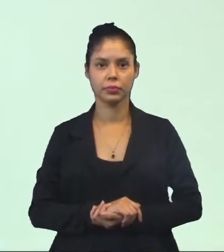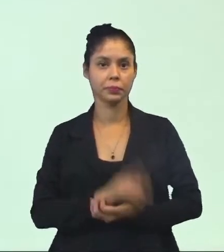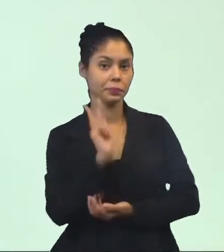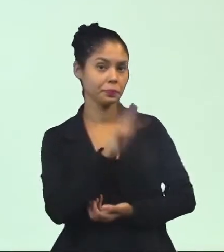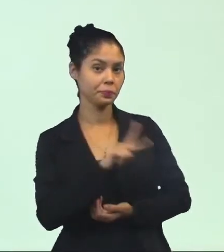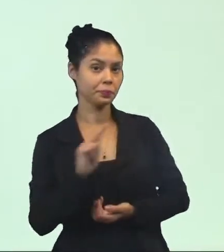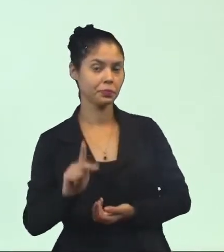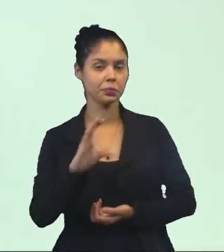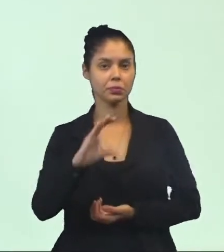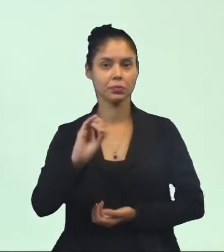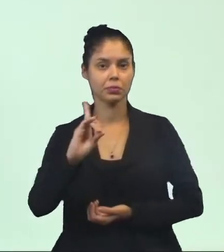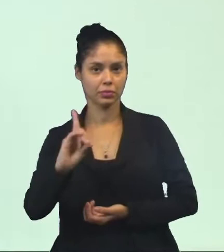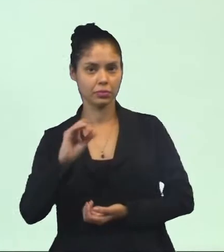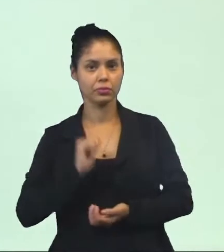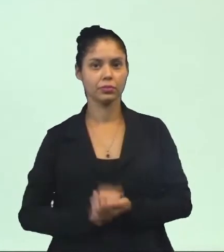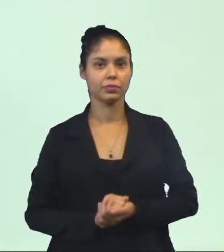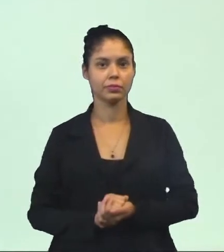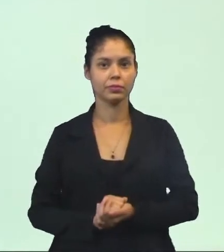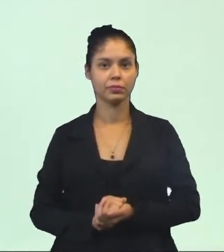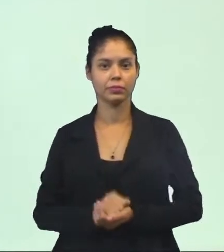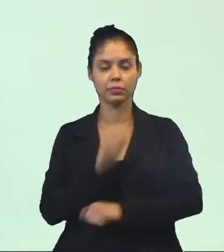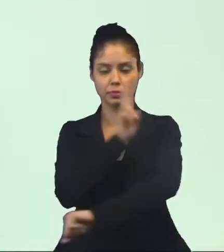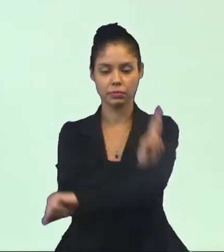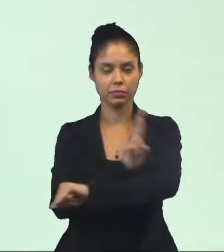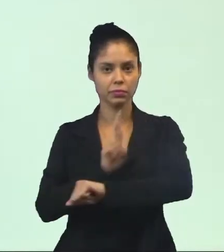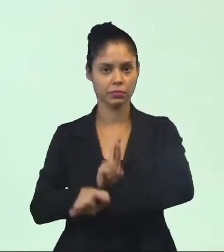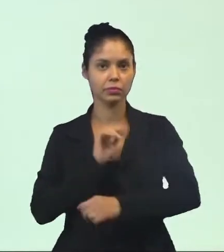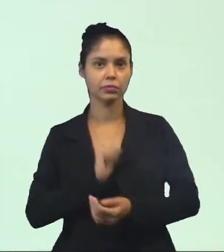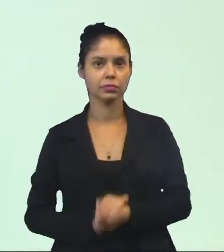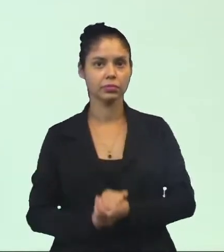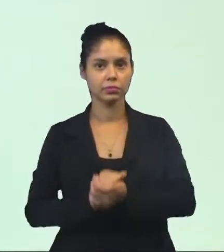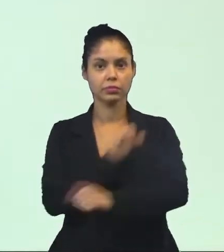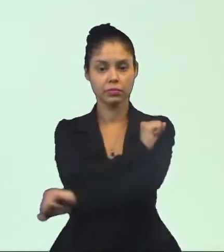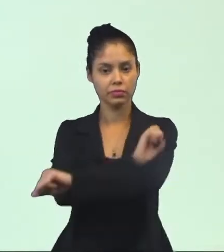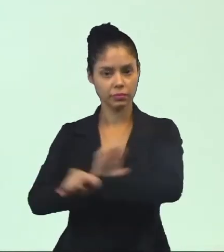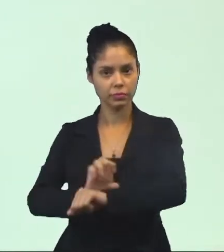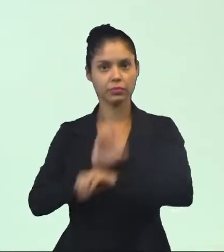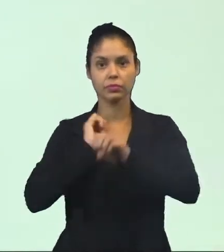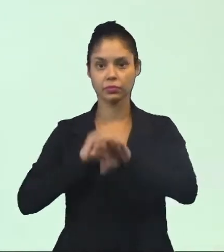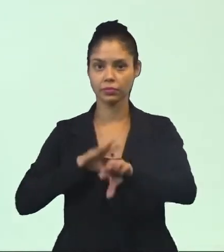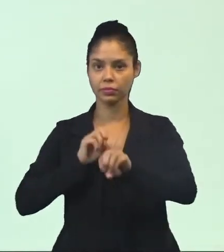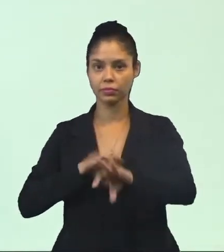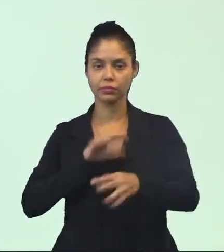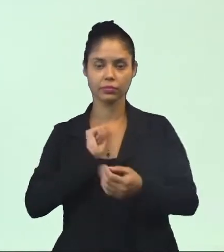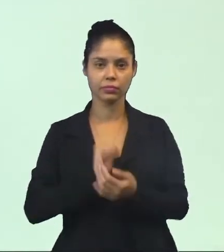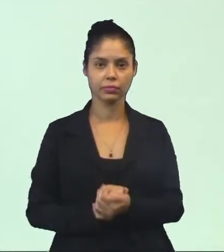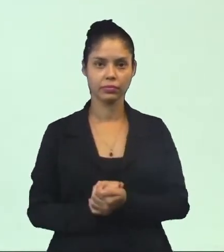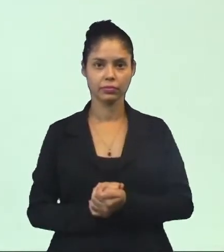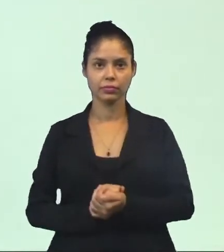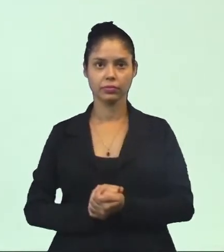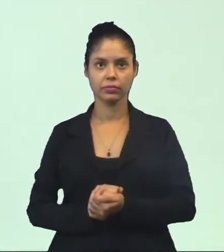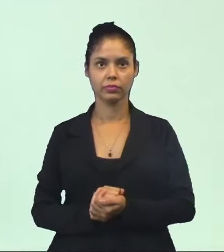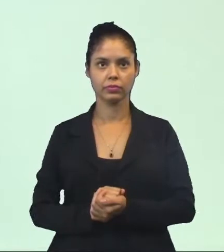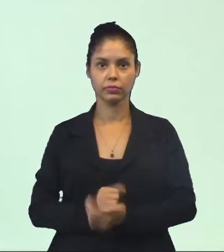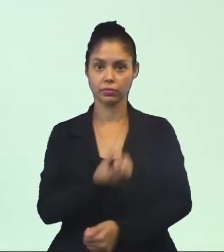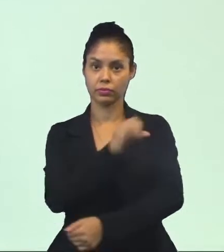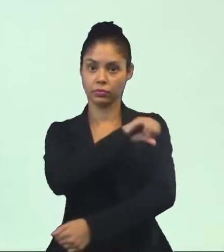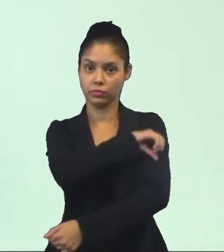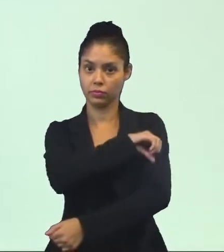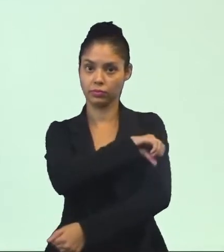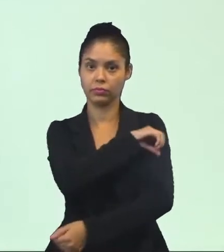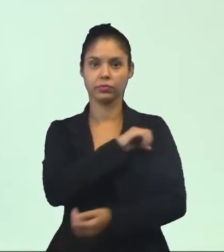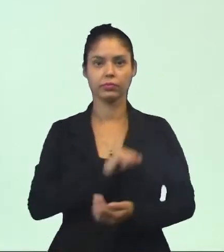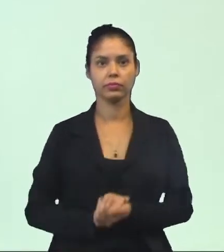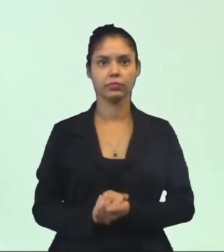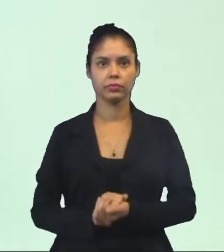professor Cid Mauro, assessor de ensino religioso da Secretaria de Estado de Educação, com o nono ano na aula 13.